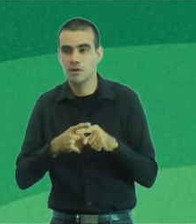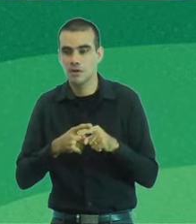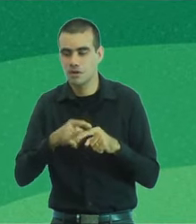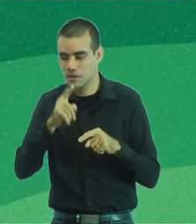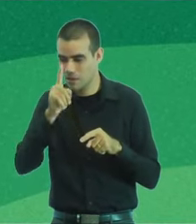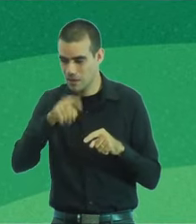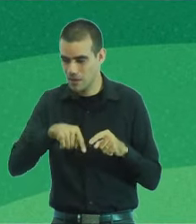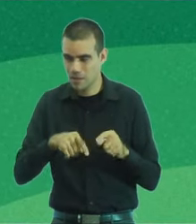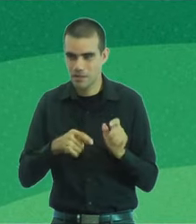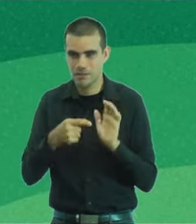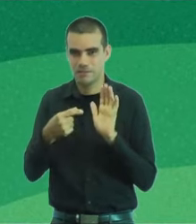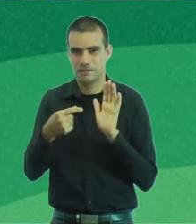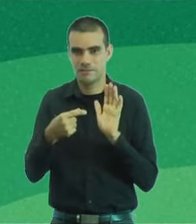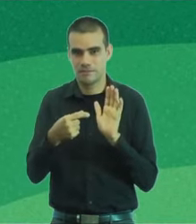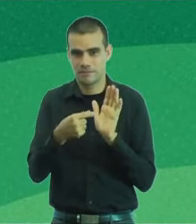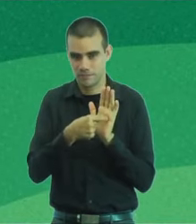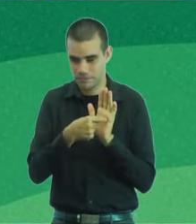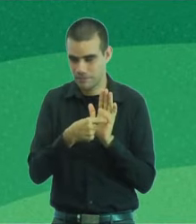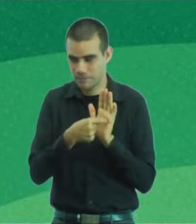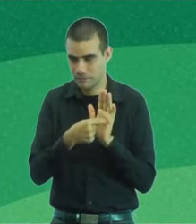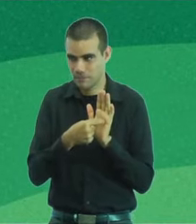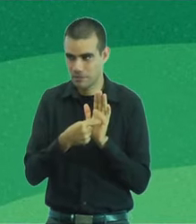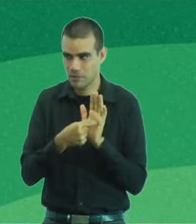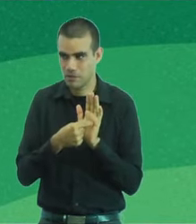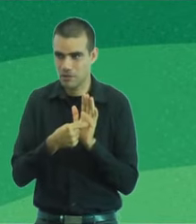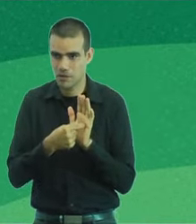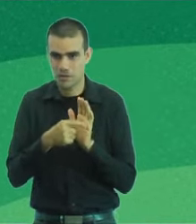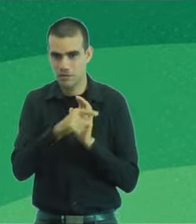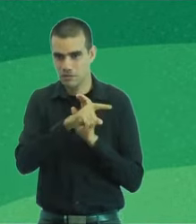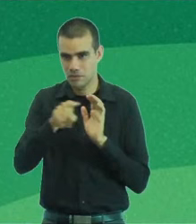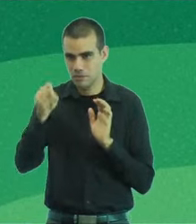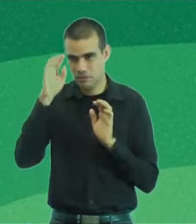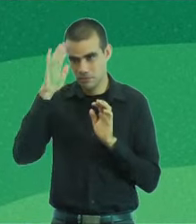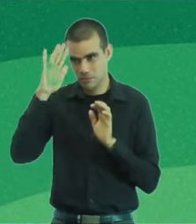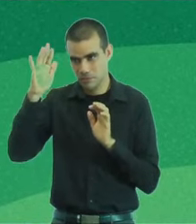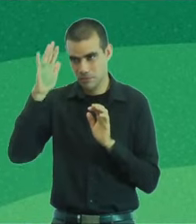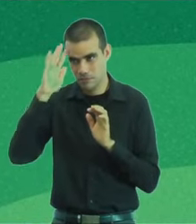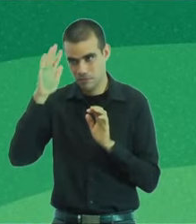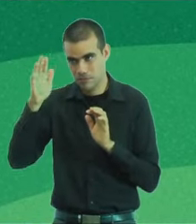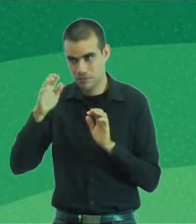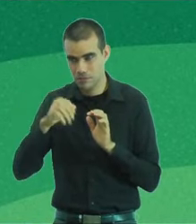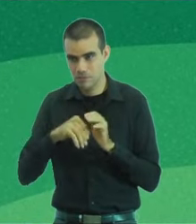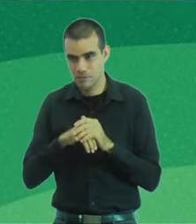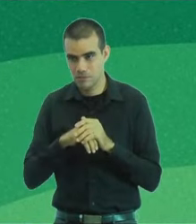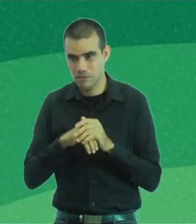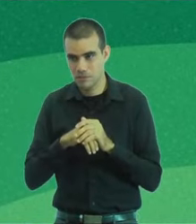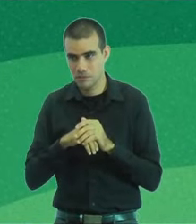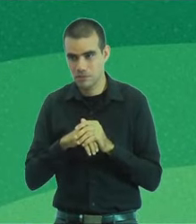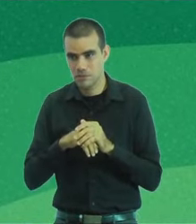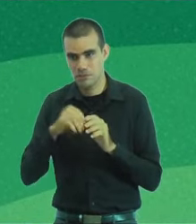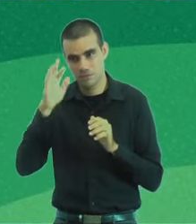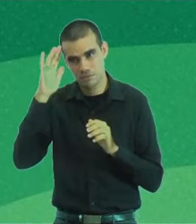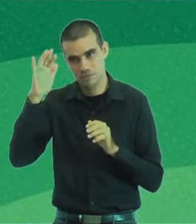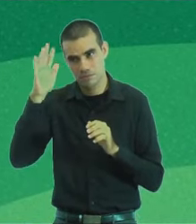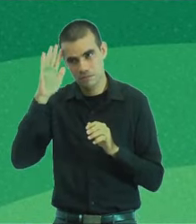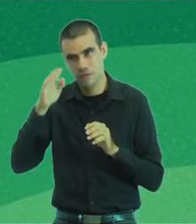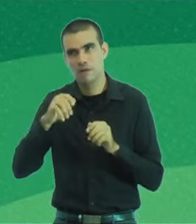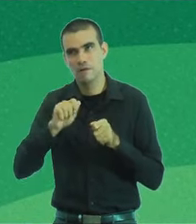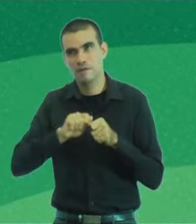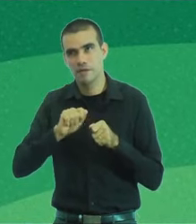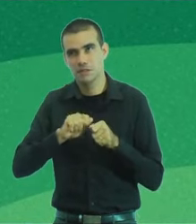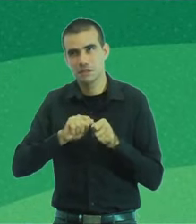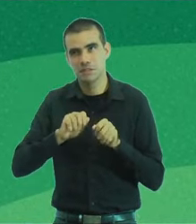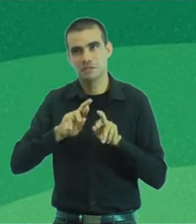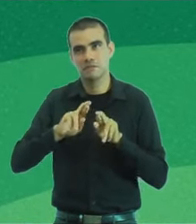que é livre sabe alguém um dia um tal de Guido assim o cara chegou lá e falou Olha eu acho que eu vou fazer um negócio aqui